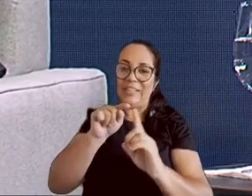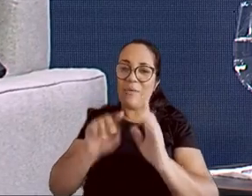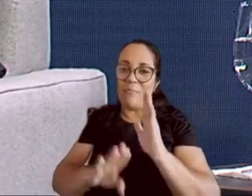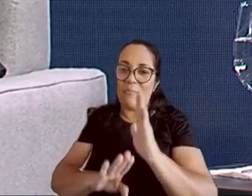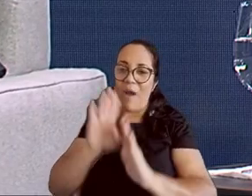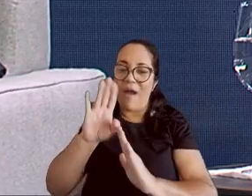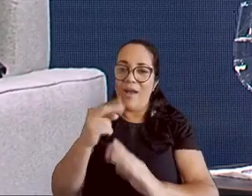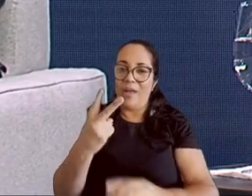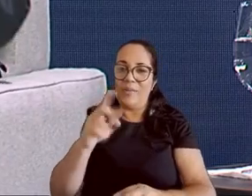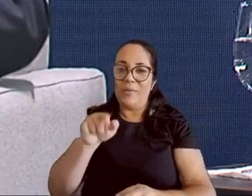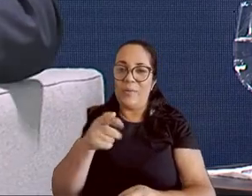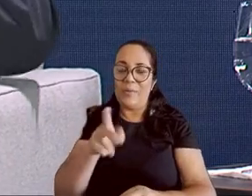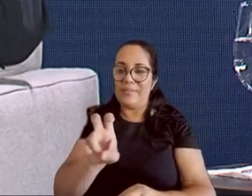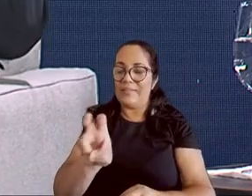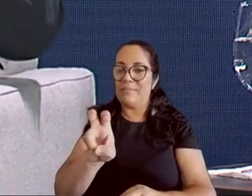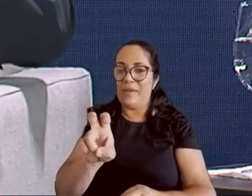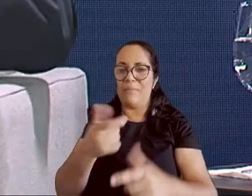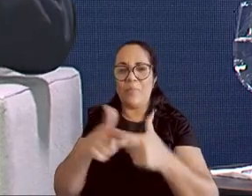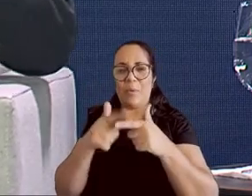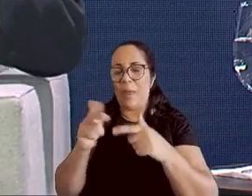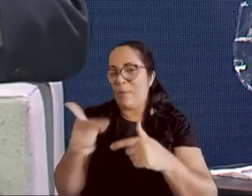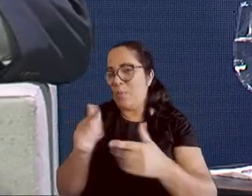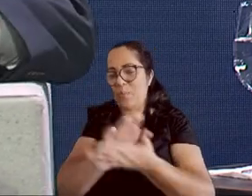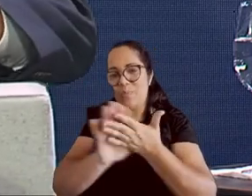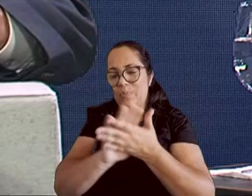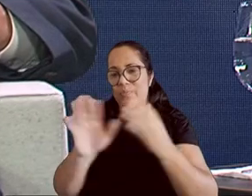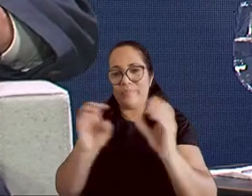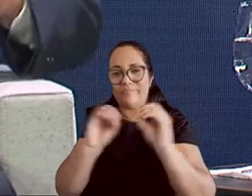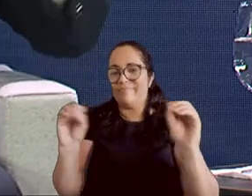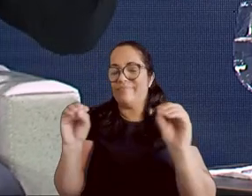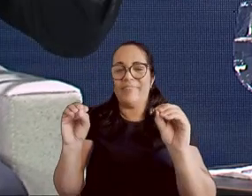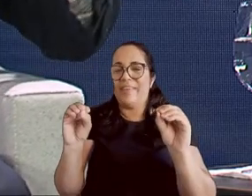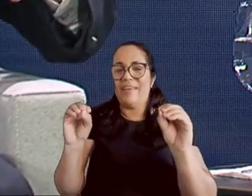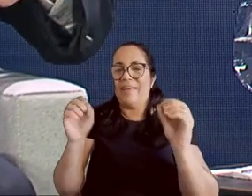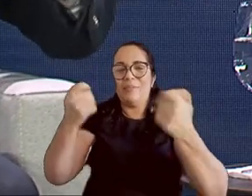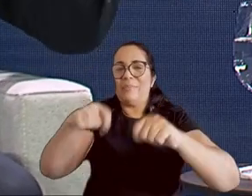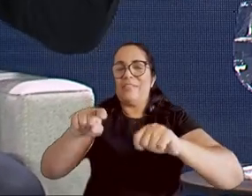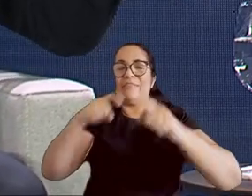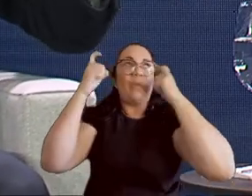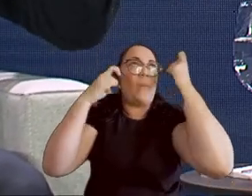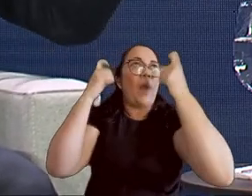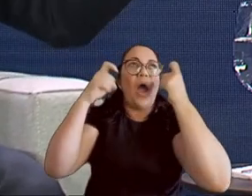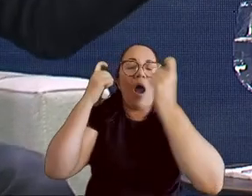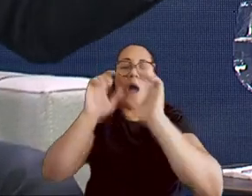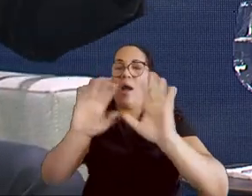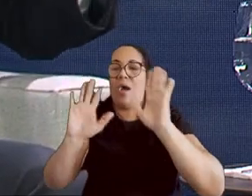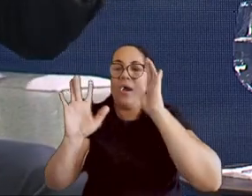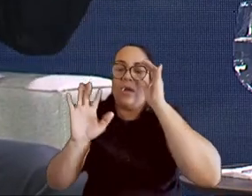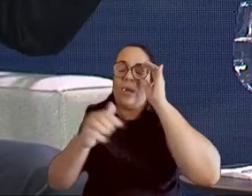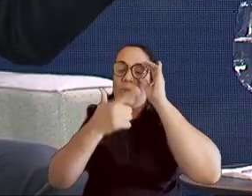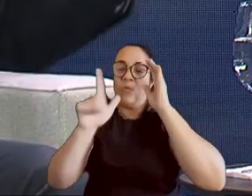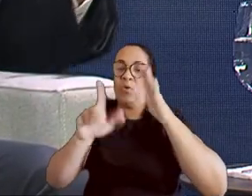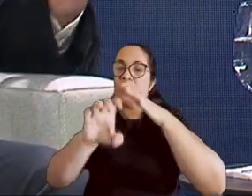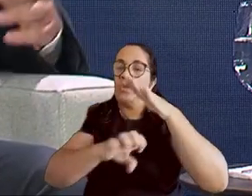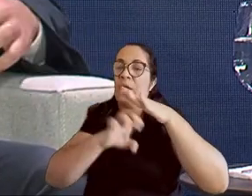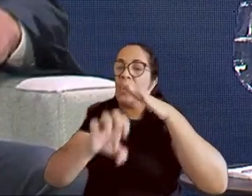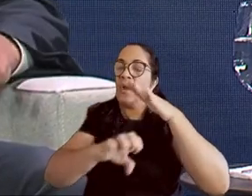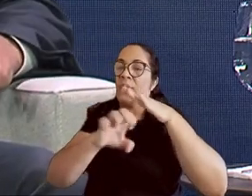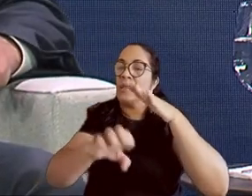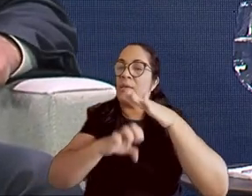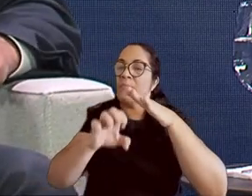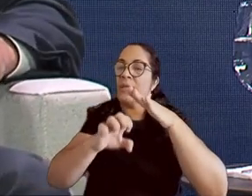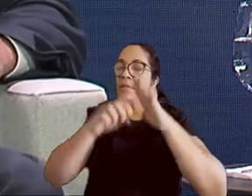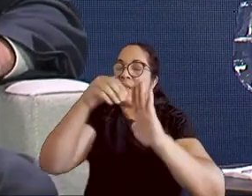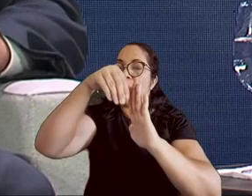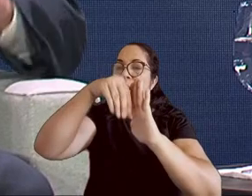se não vai ganhar um filho enfim não é para ficar né desesperado é outra coisa eu acompanhei que já tava com cola em cinco vezes e tá indo pra seis sete né